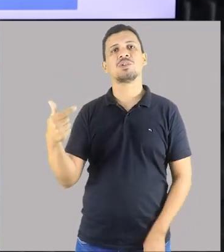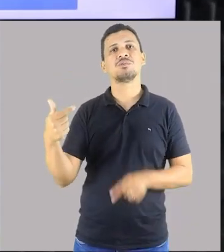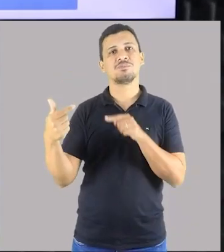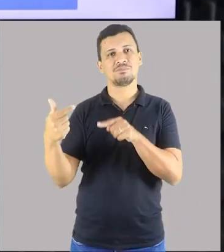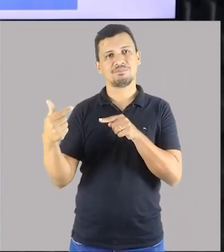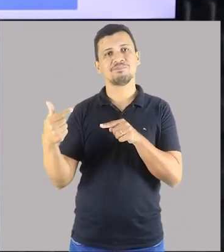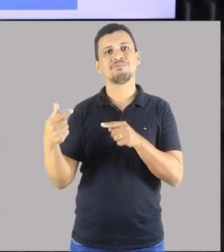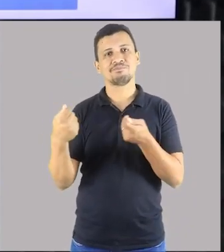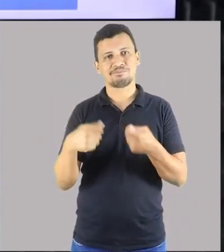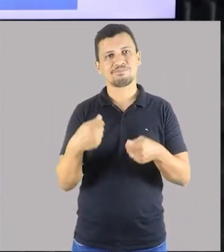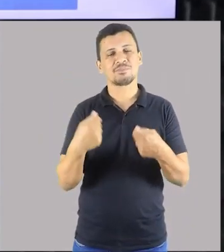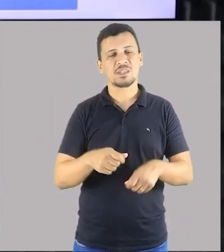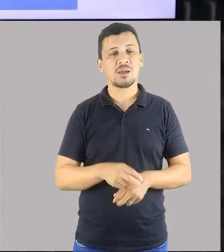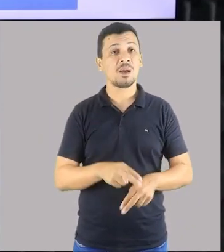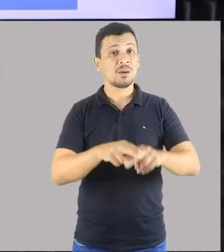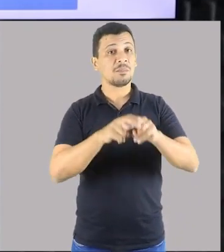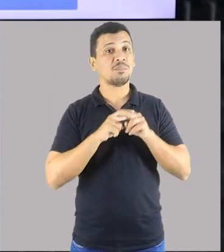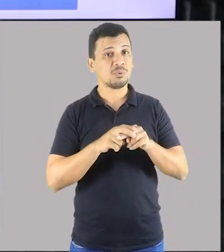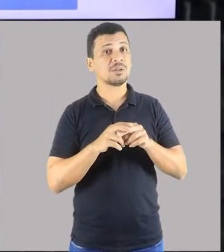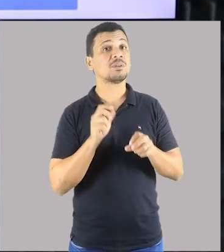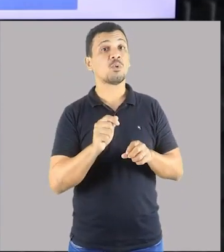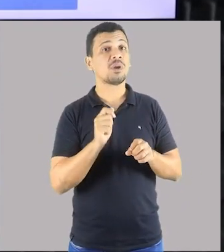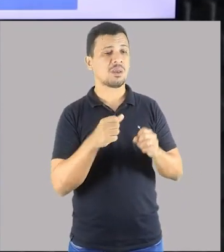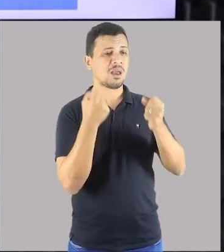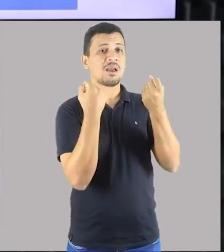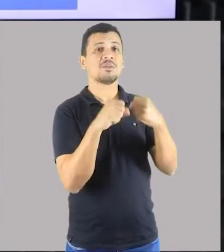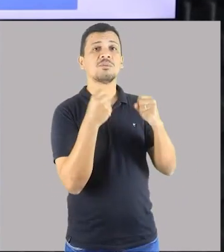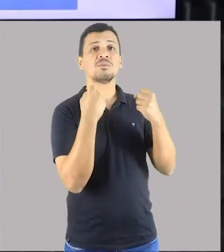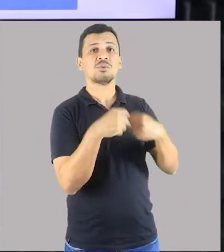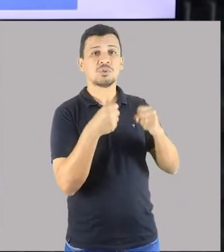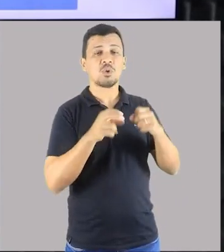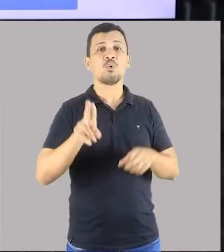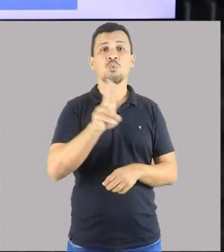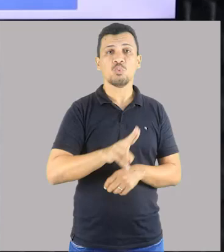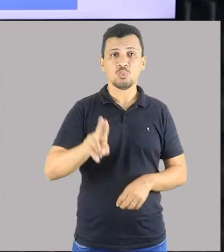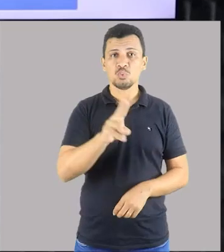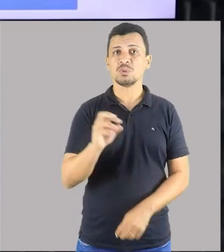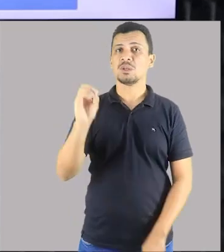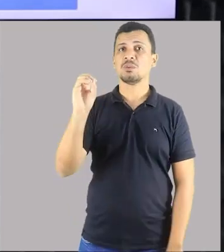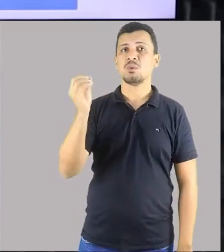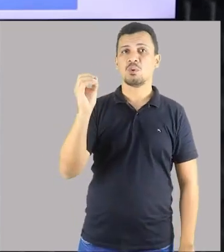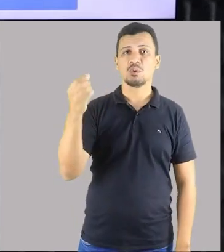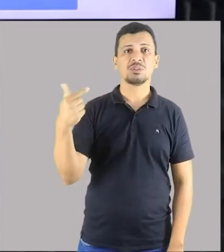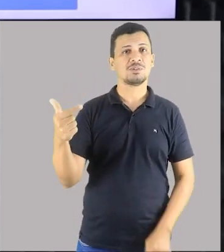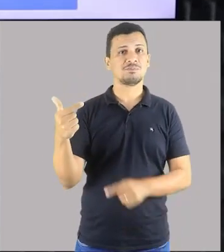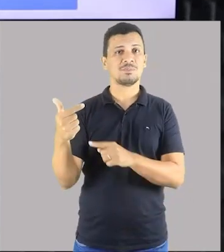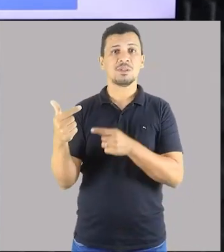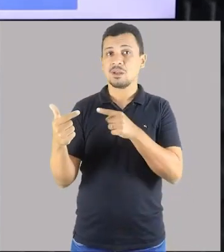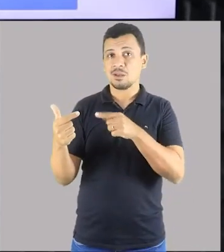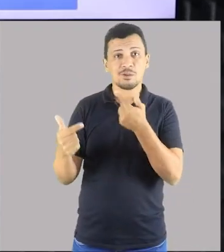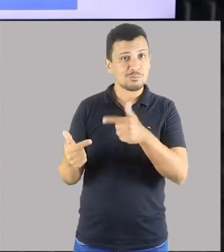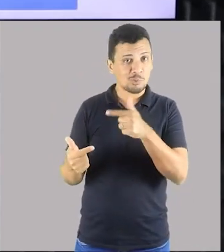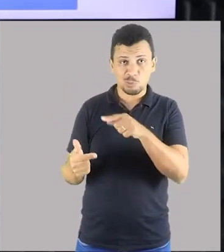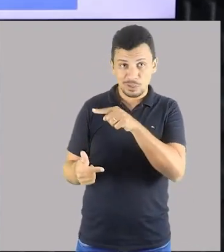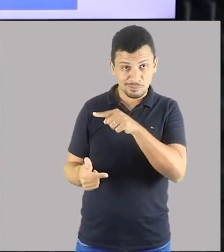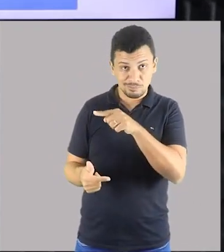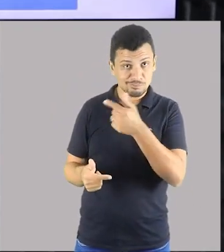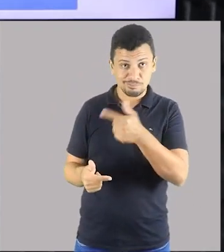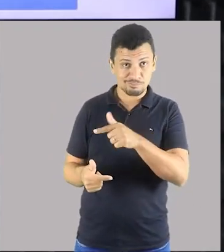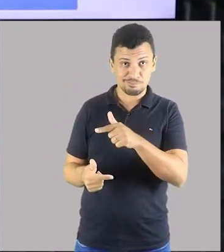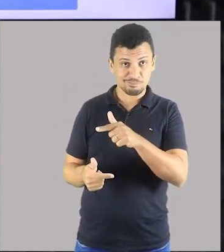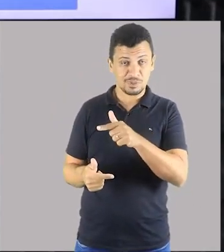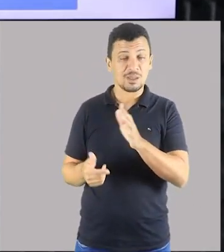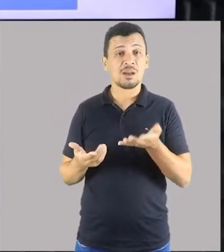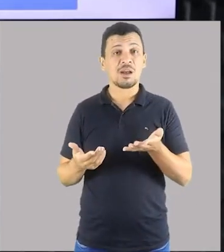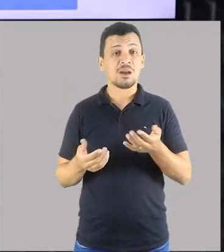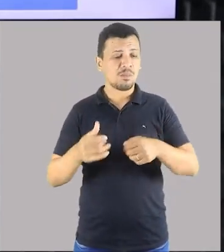isso que são exercícios aeróbios. Porque o oxigênio, sem a presença do oxigênio, essa gordura que está